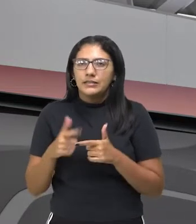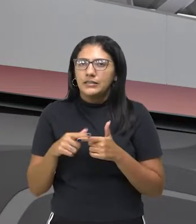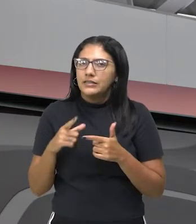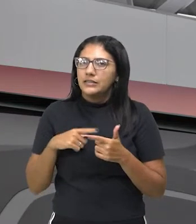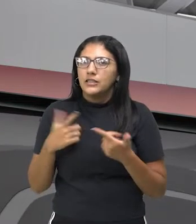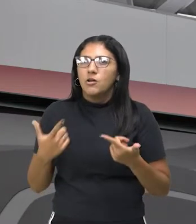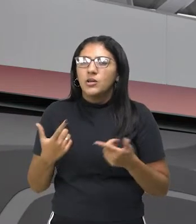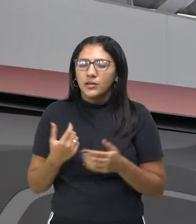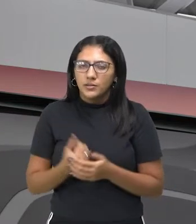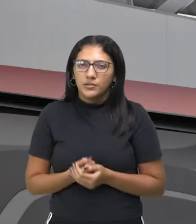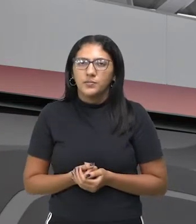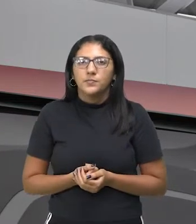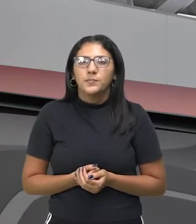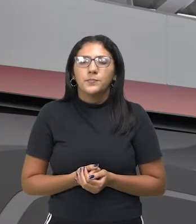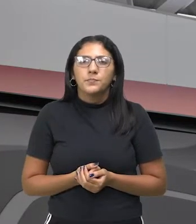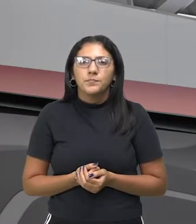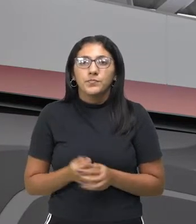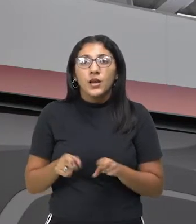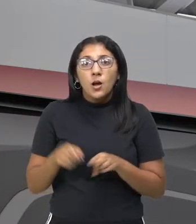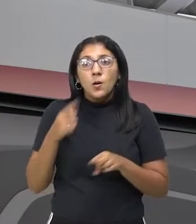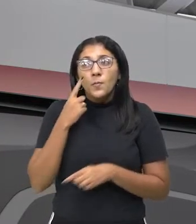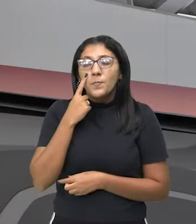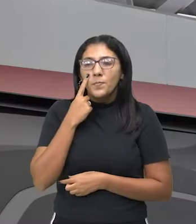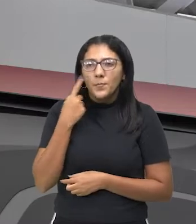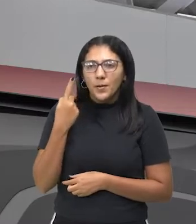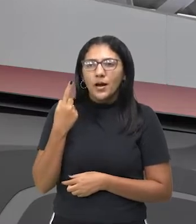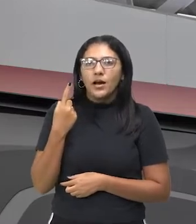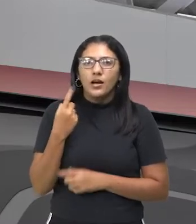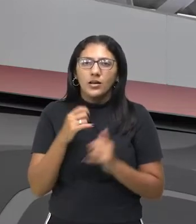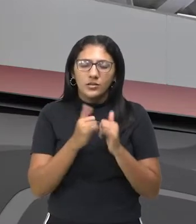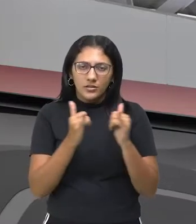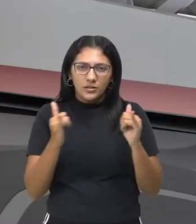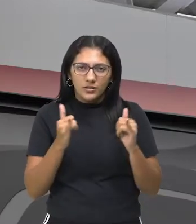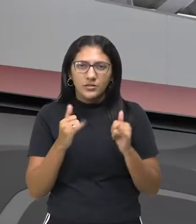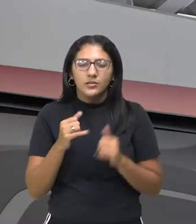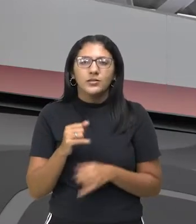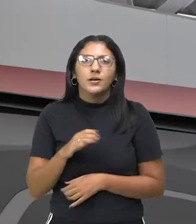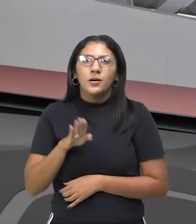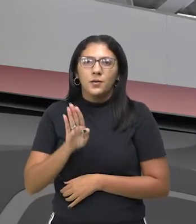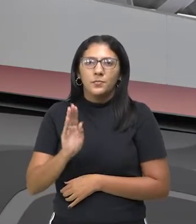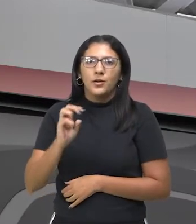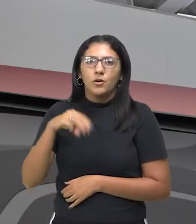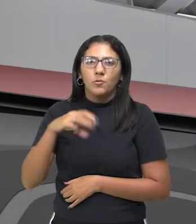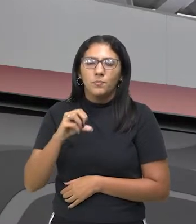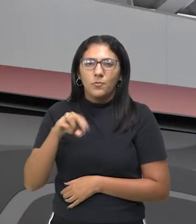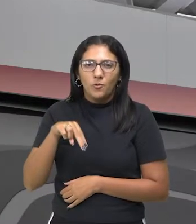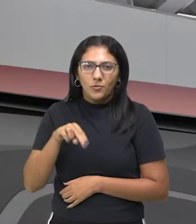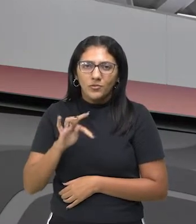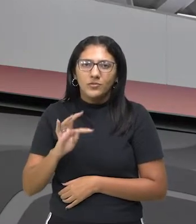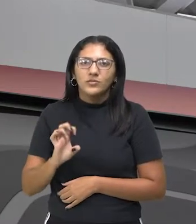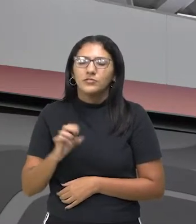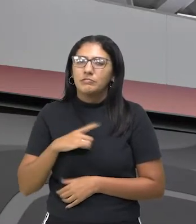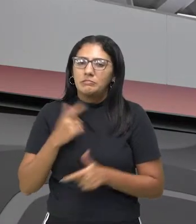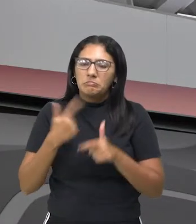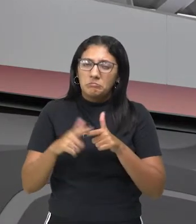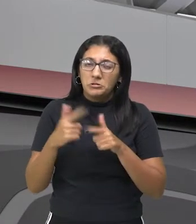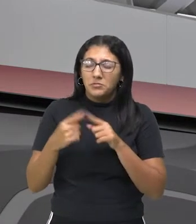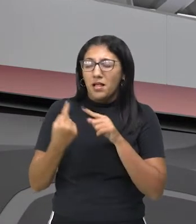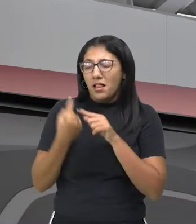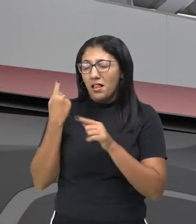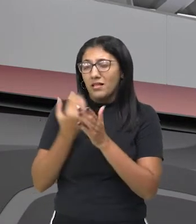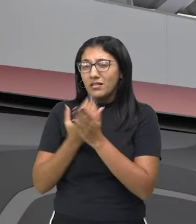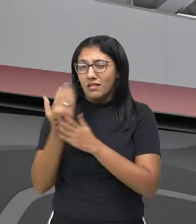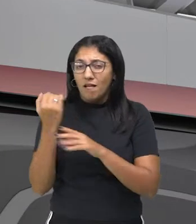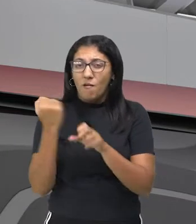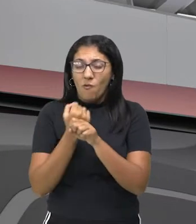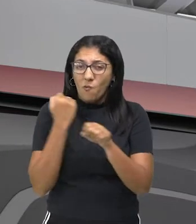vai apresentar os problemas. Mas aqui na usina hidrelétrica de Belo Monte, se teve um problema desde o início da sua construção,